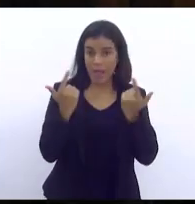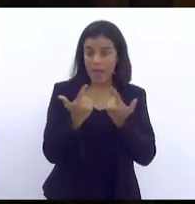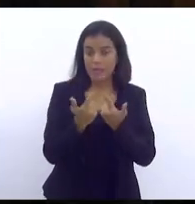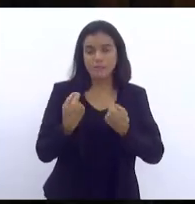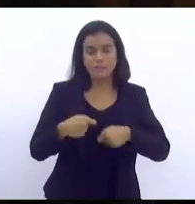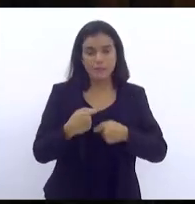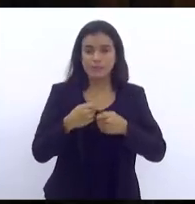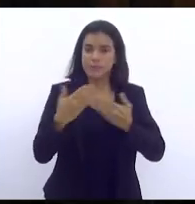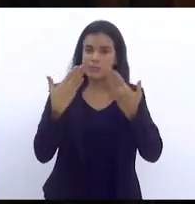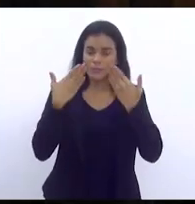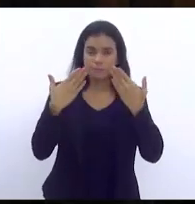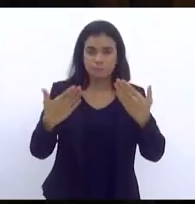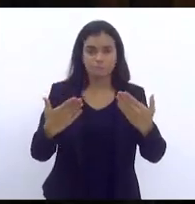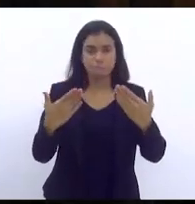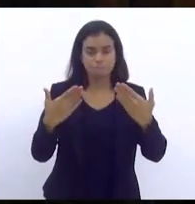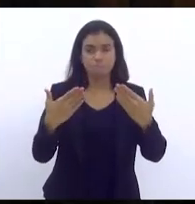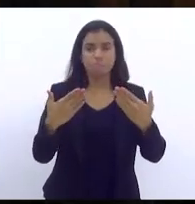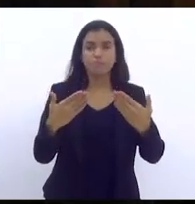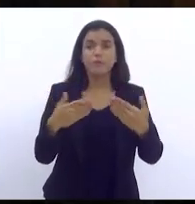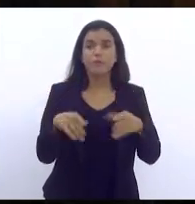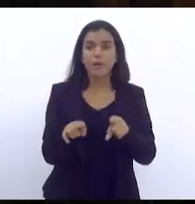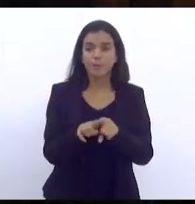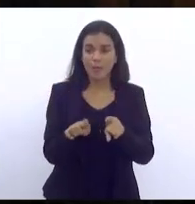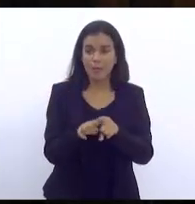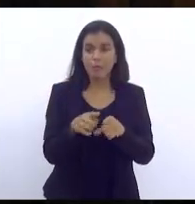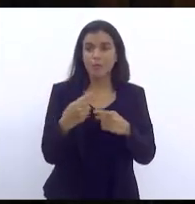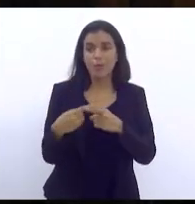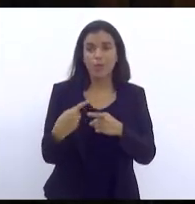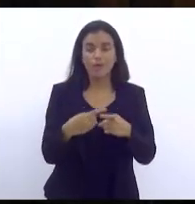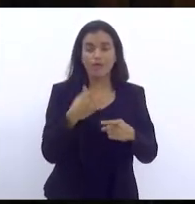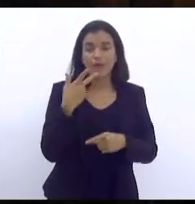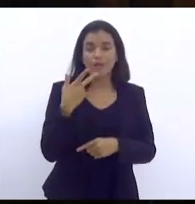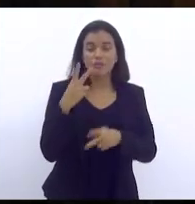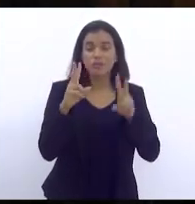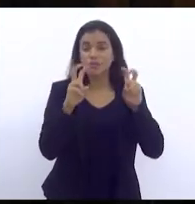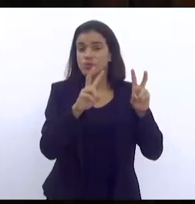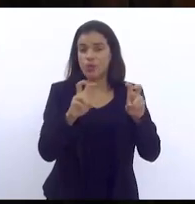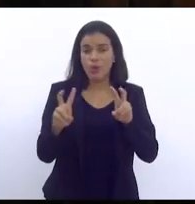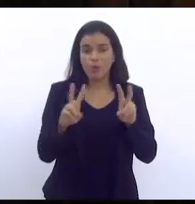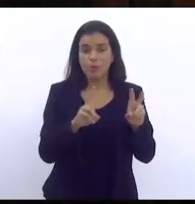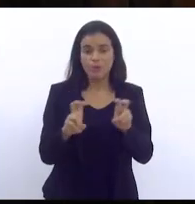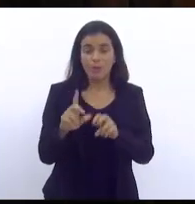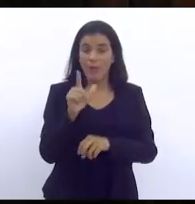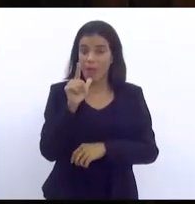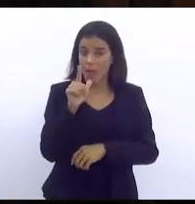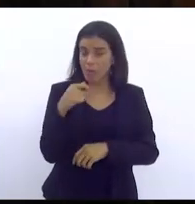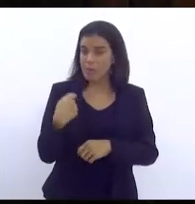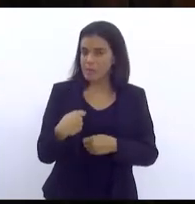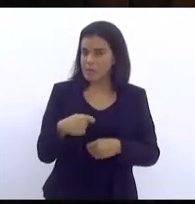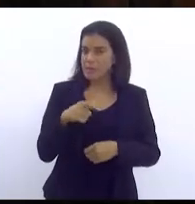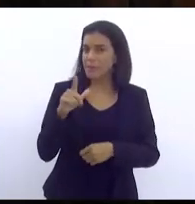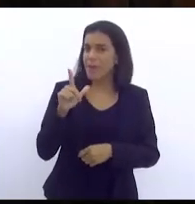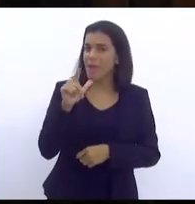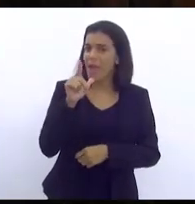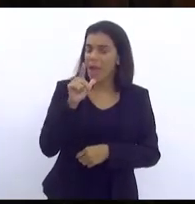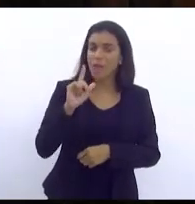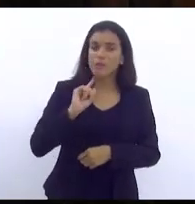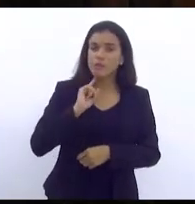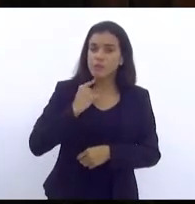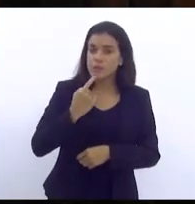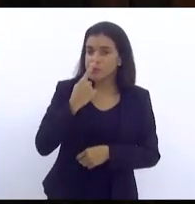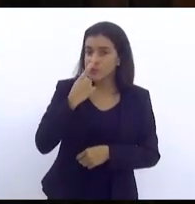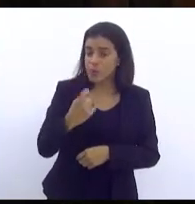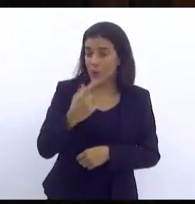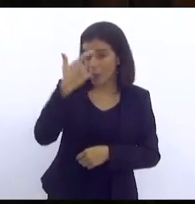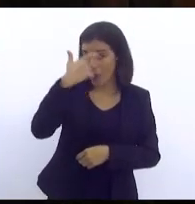precisa se manifestar por fim porque estamos falando muito de água e eu quero falar de esgoto sanitário pela